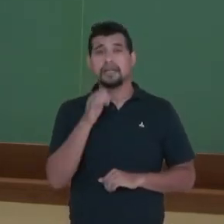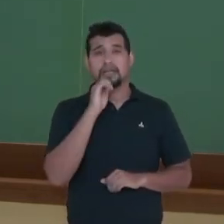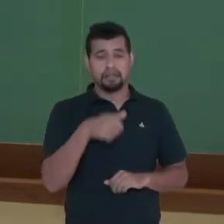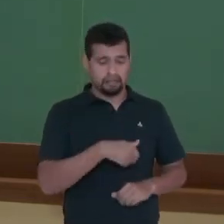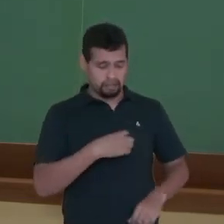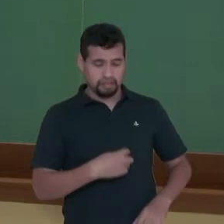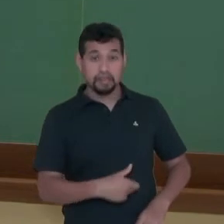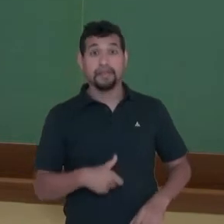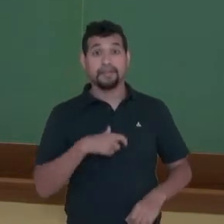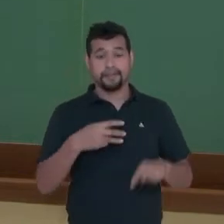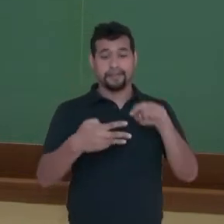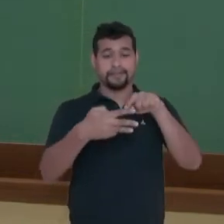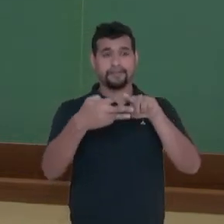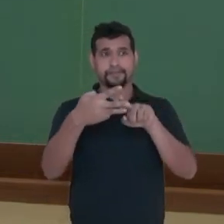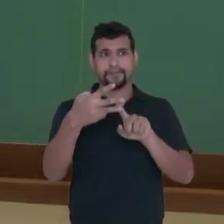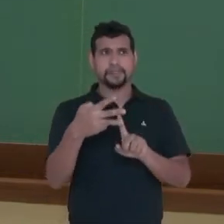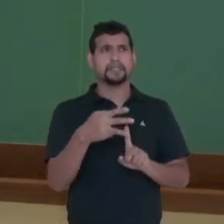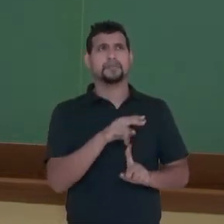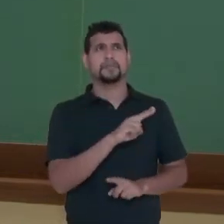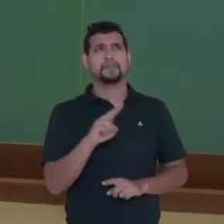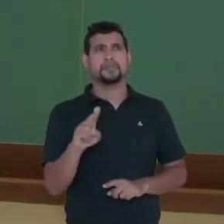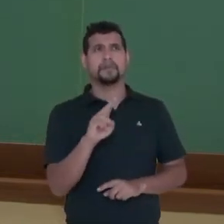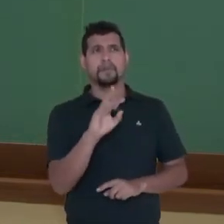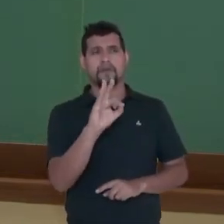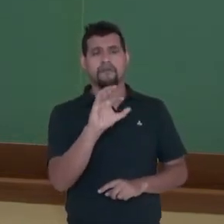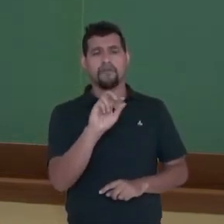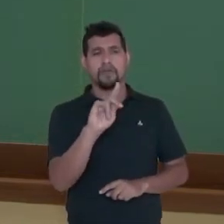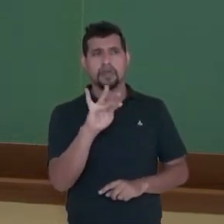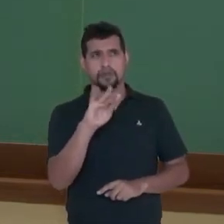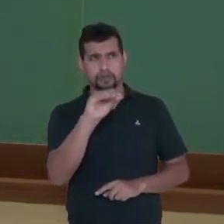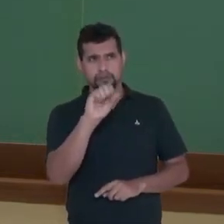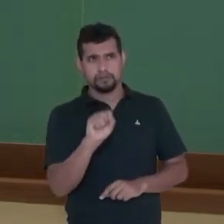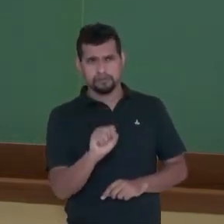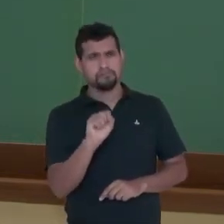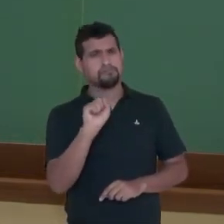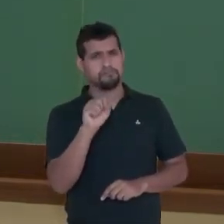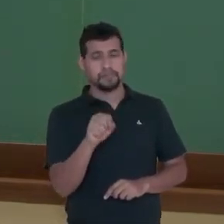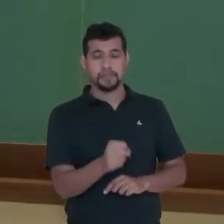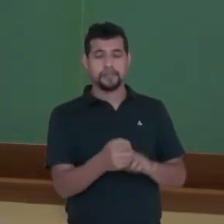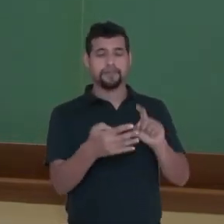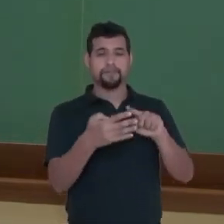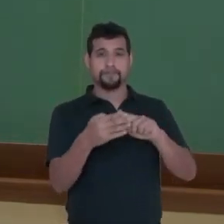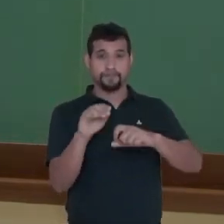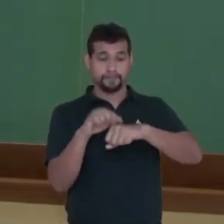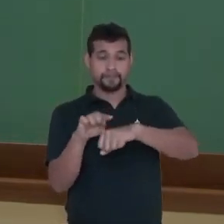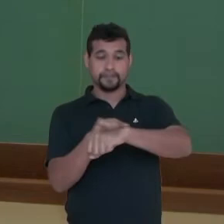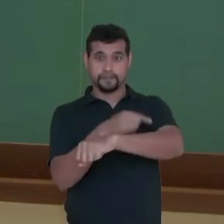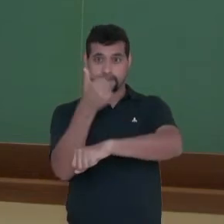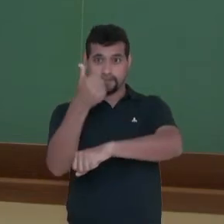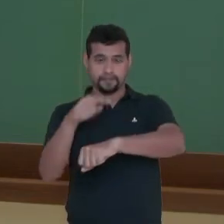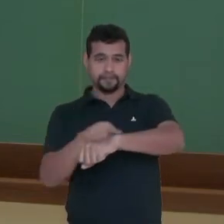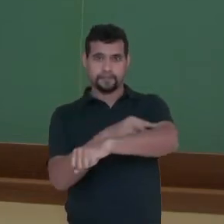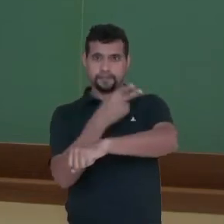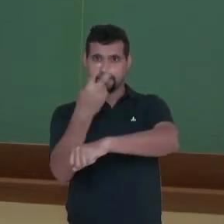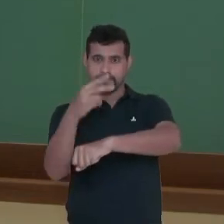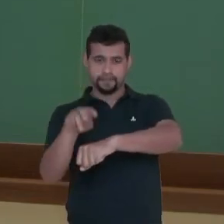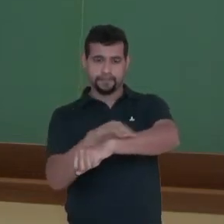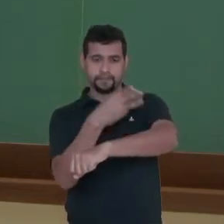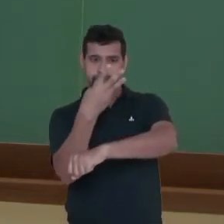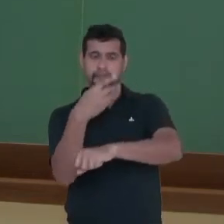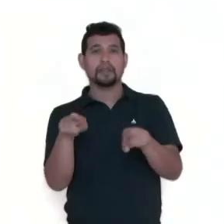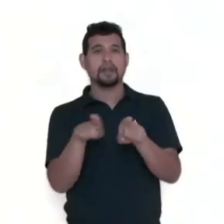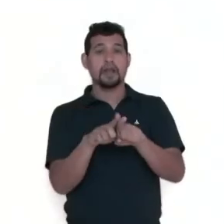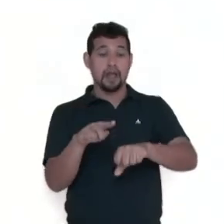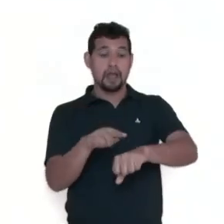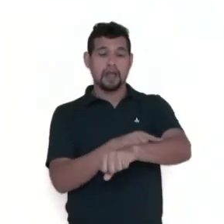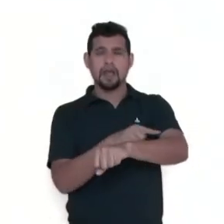vai formar 3 folhetos, o ectoderme, endoderme e mesoderme. Essa parte de fora aqui, ó, é